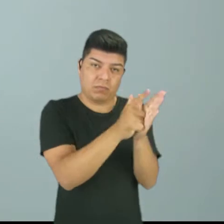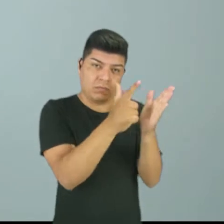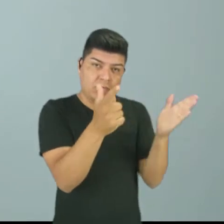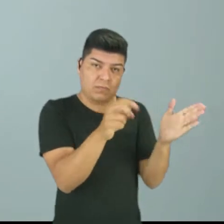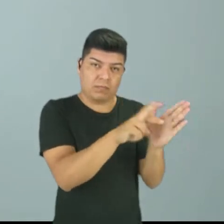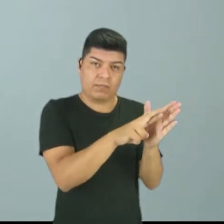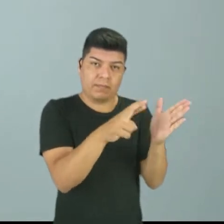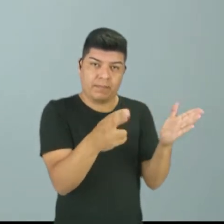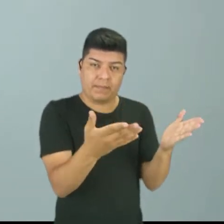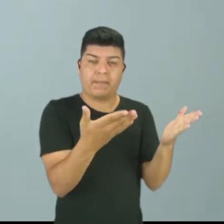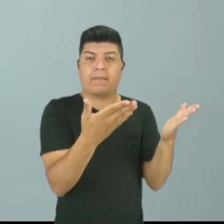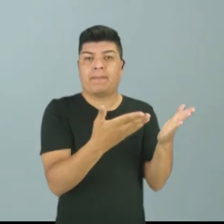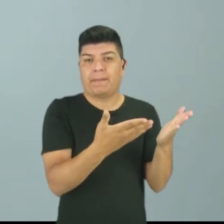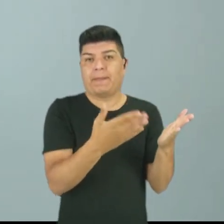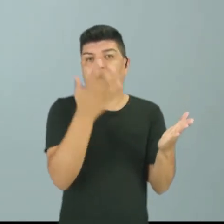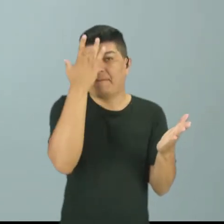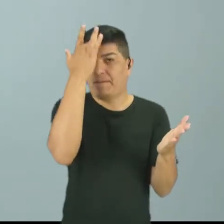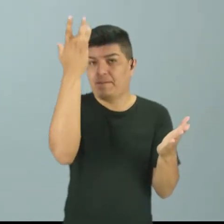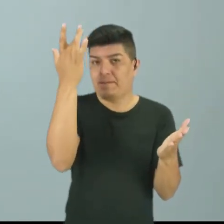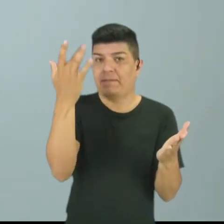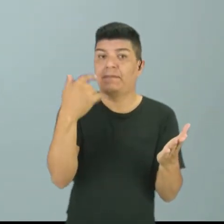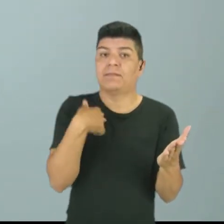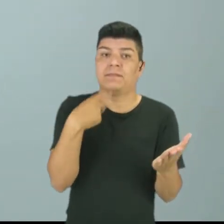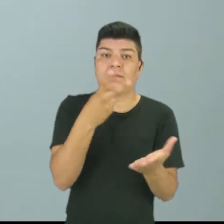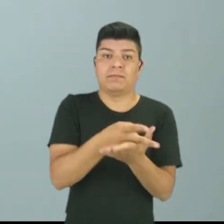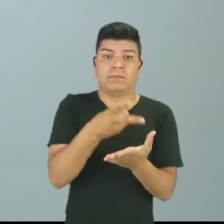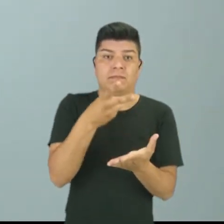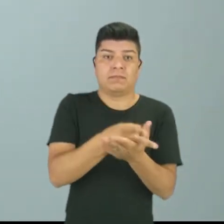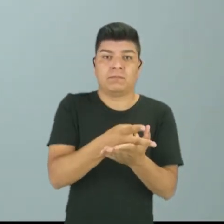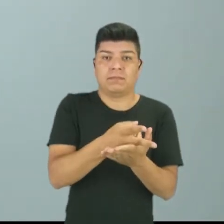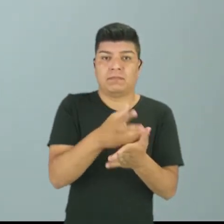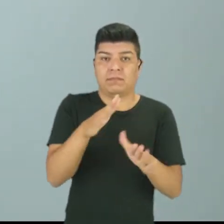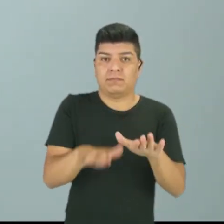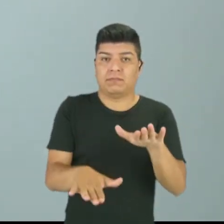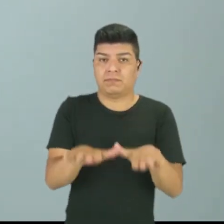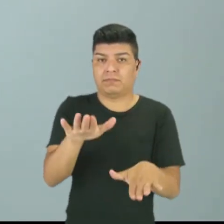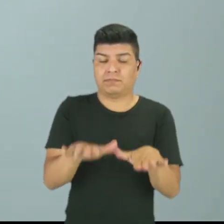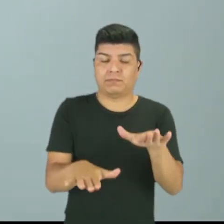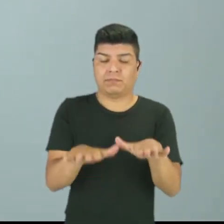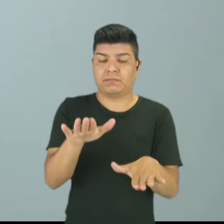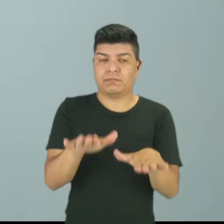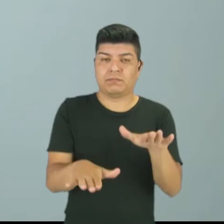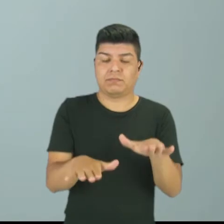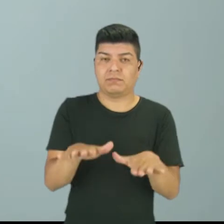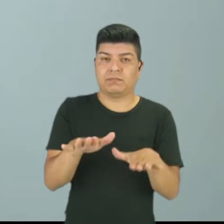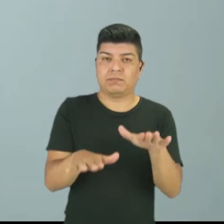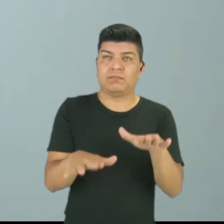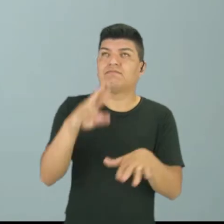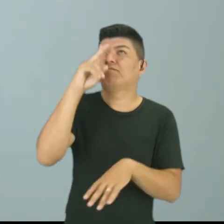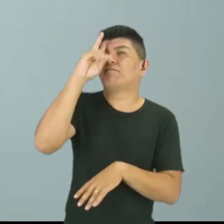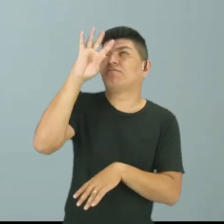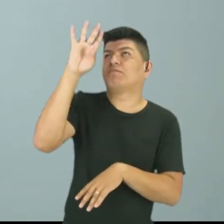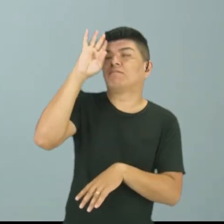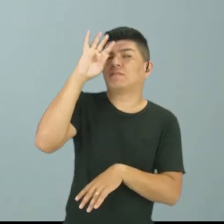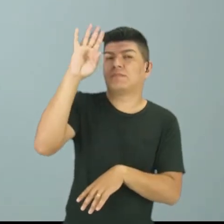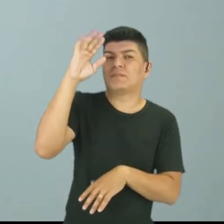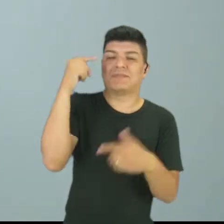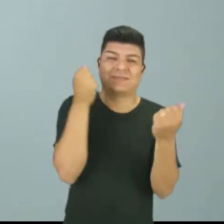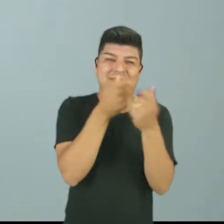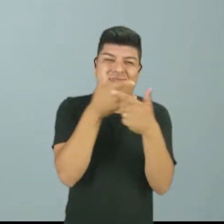e de revistas, e que provoca sempre, na maioria das vezes, uma reflexão, um